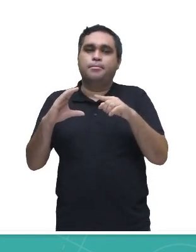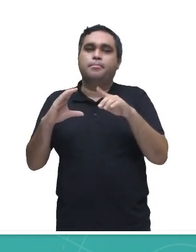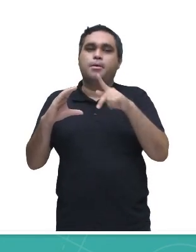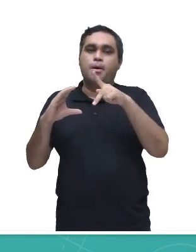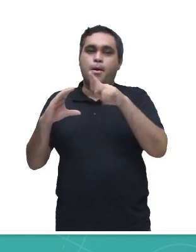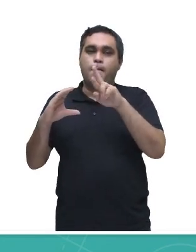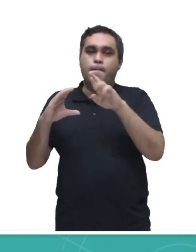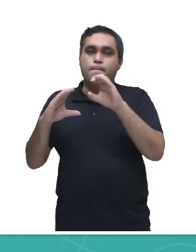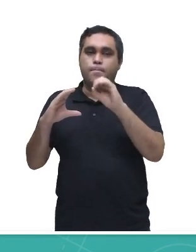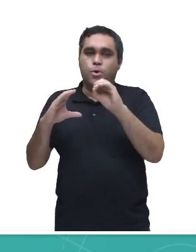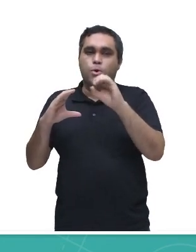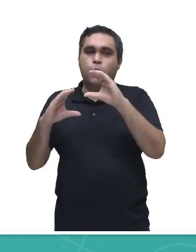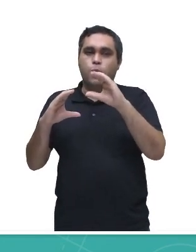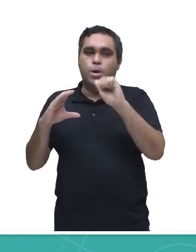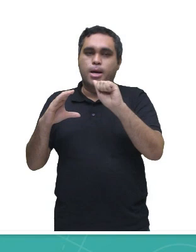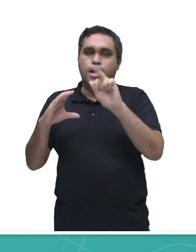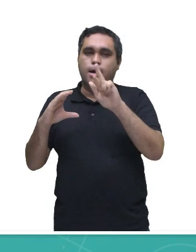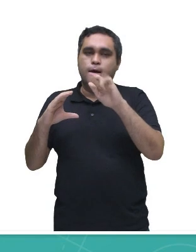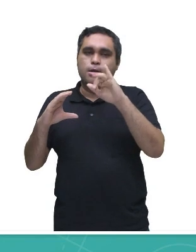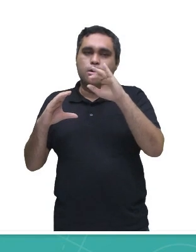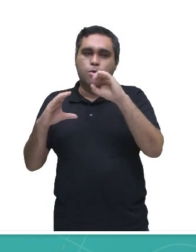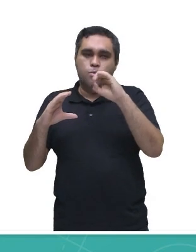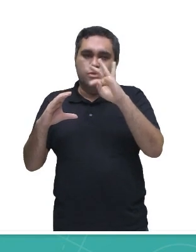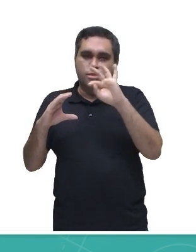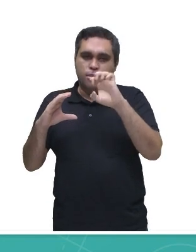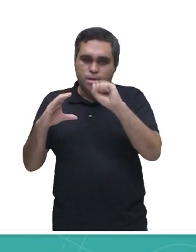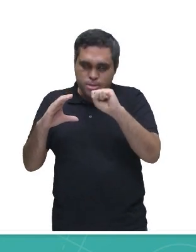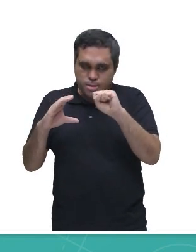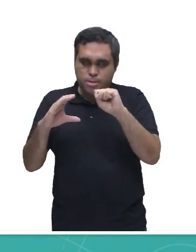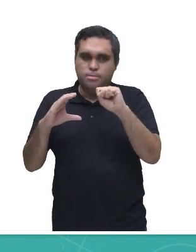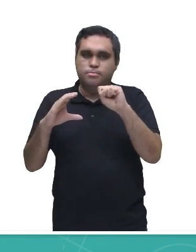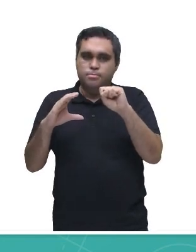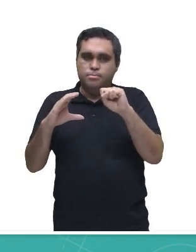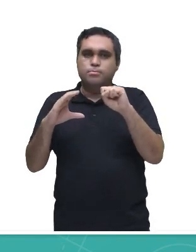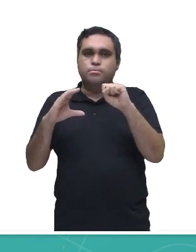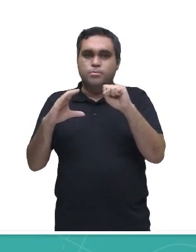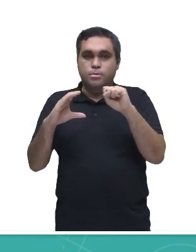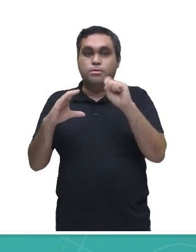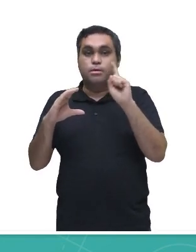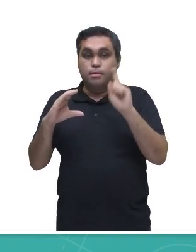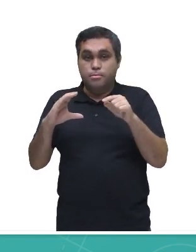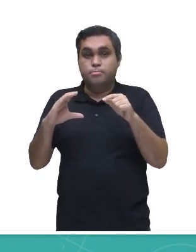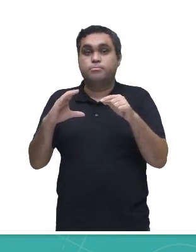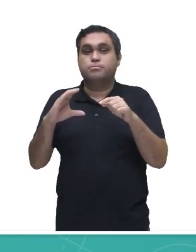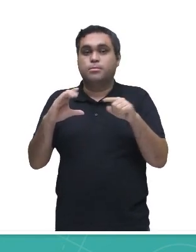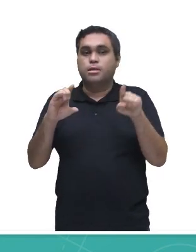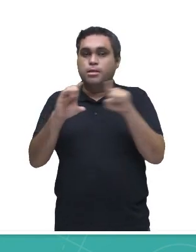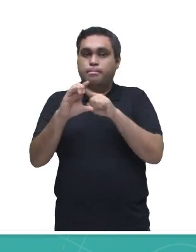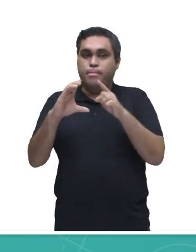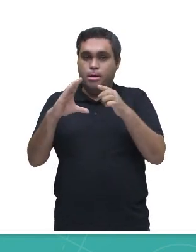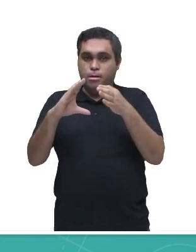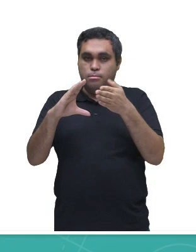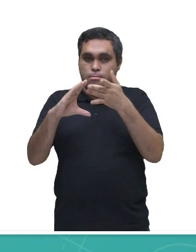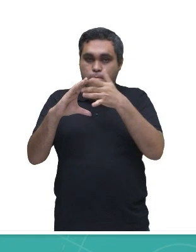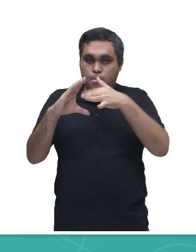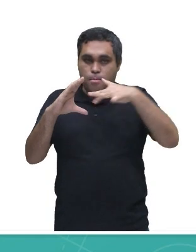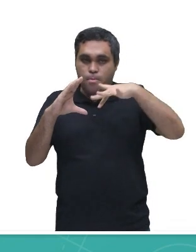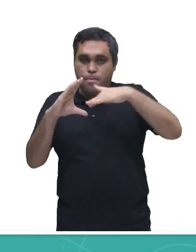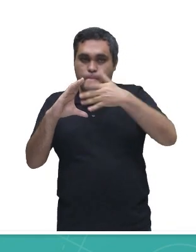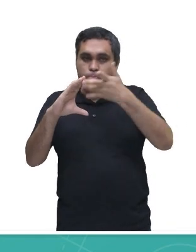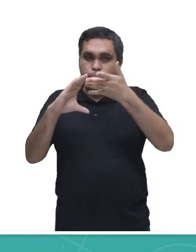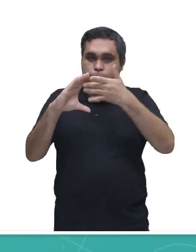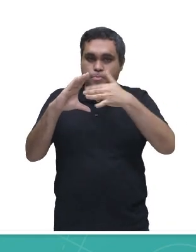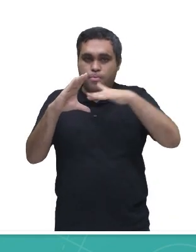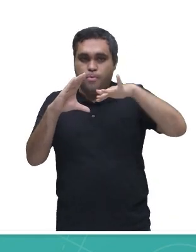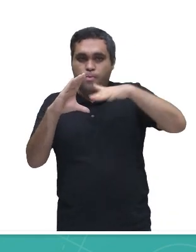núcleo. O material genético fica aqui, isso aqui é material genético, tá? O material genético fica aí